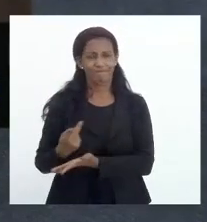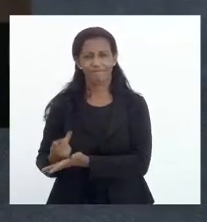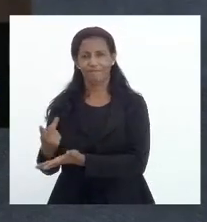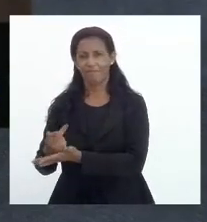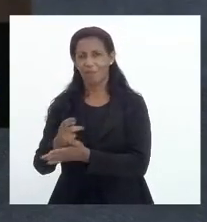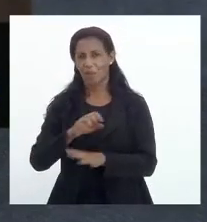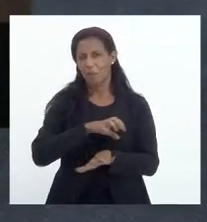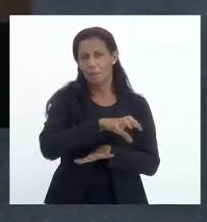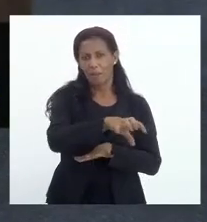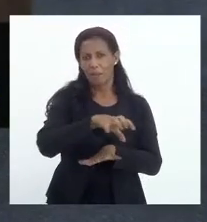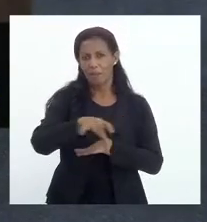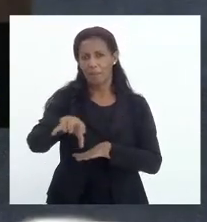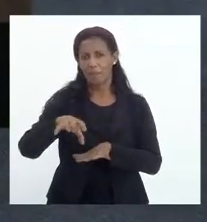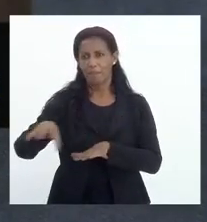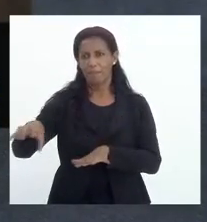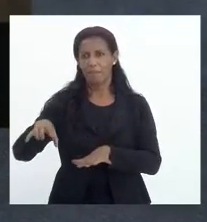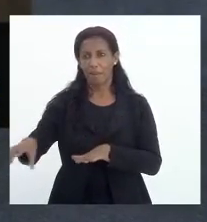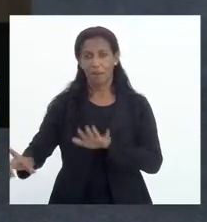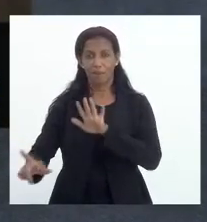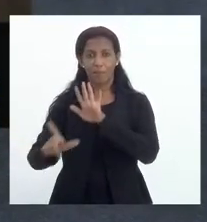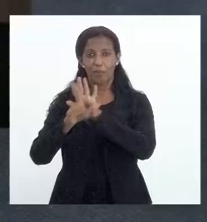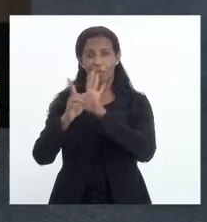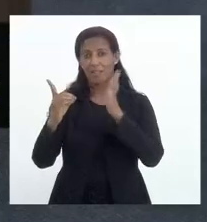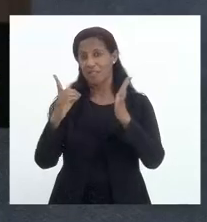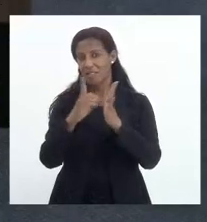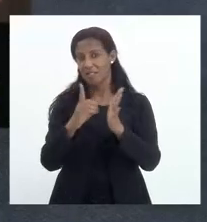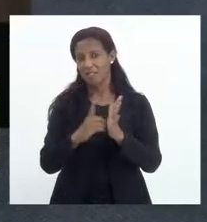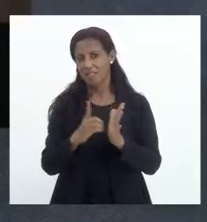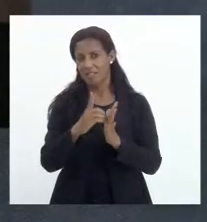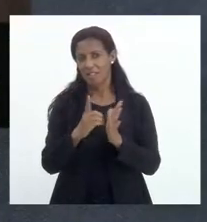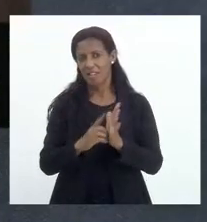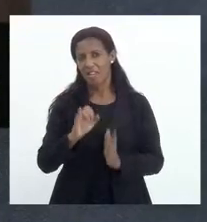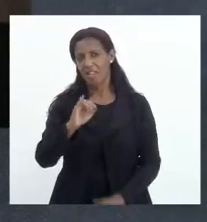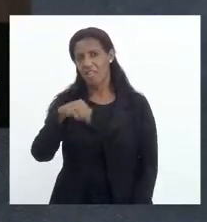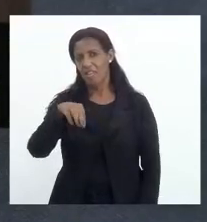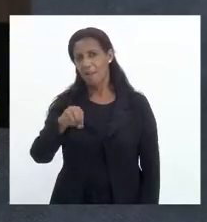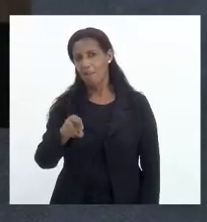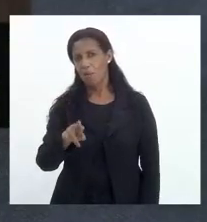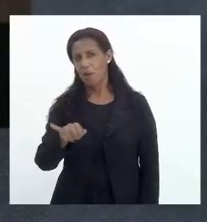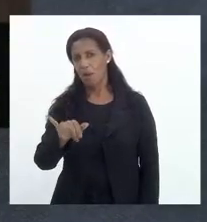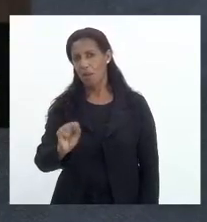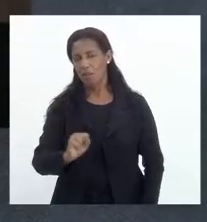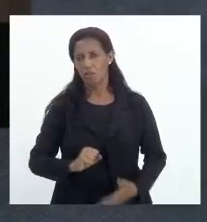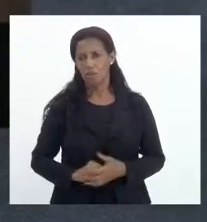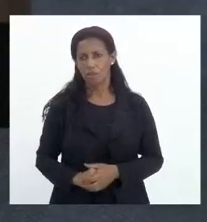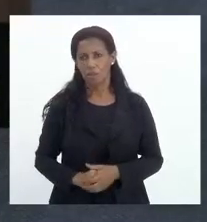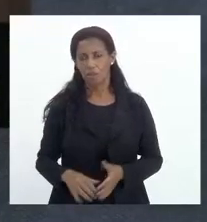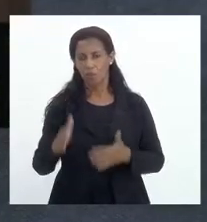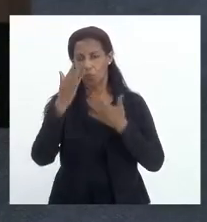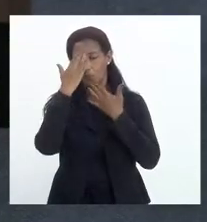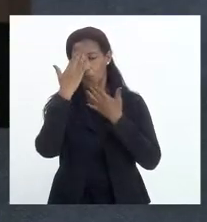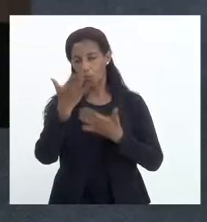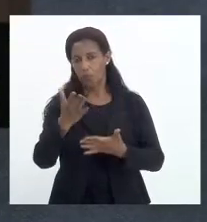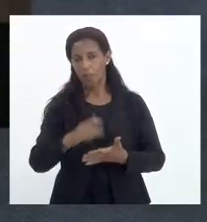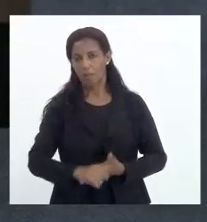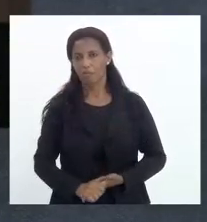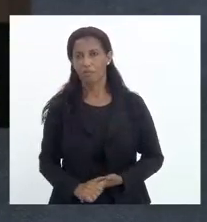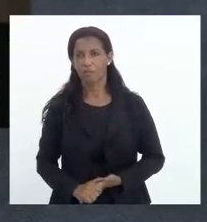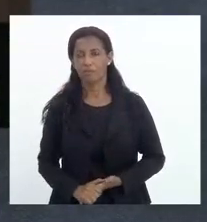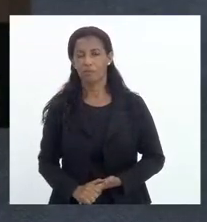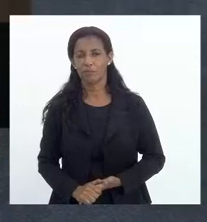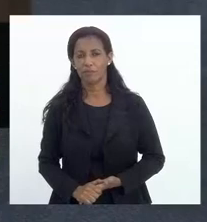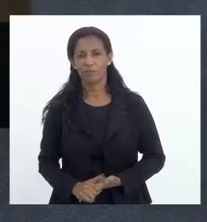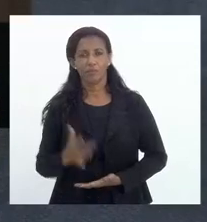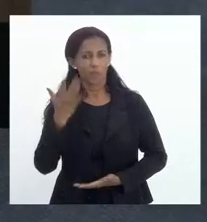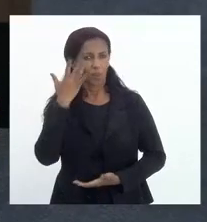em remunerações por leis e decretos imorais. Então, deputado, muito obrigado. Eu acho que nós temos